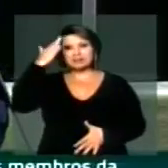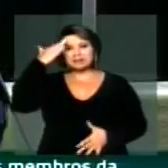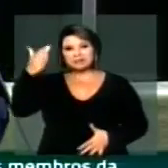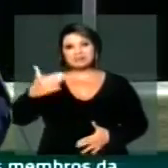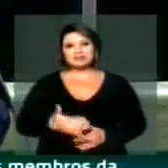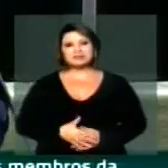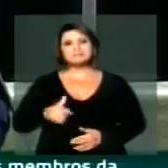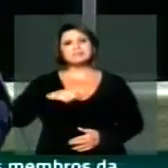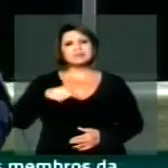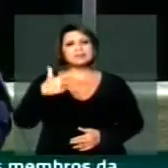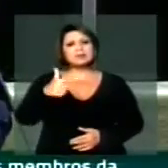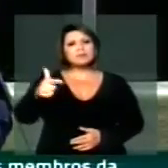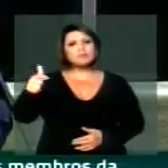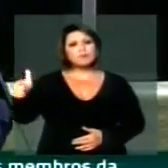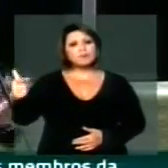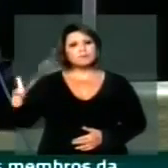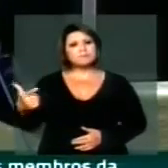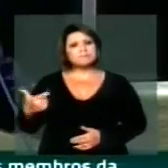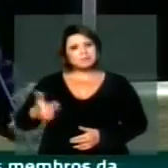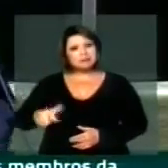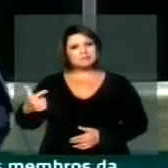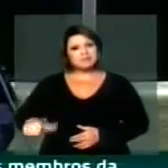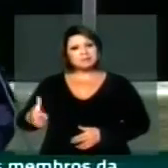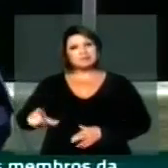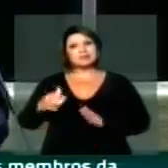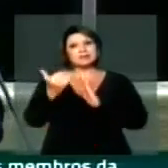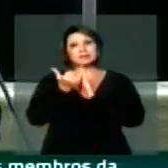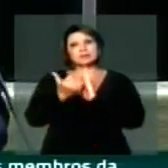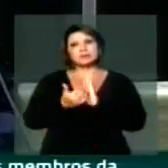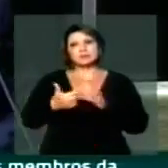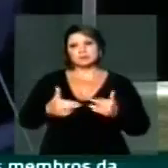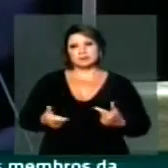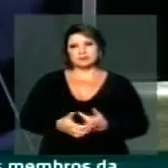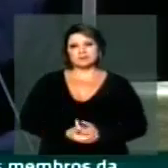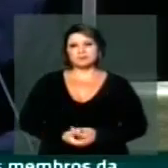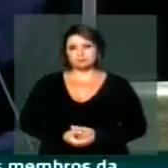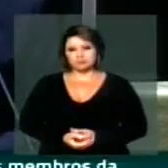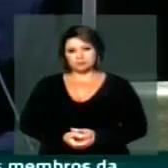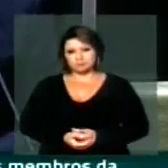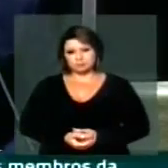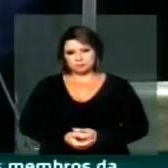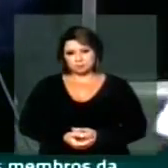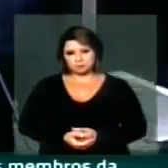Mas tem outras coisas. Eu quero trazer para essa campanha.